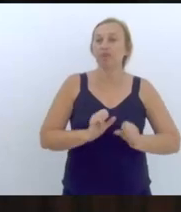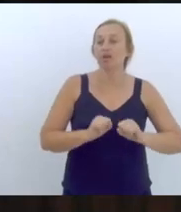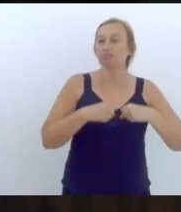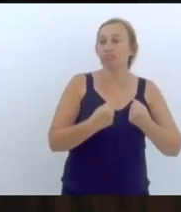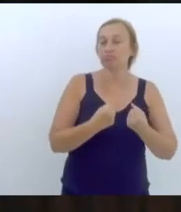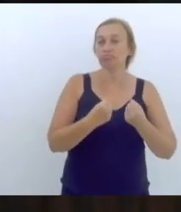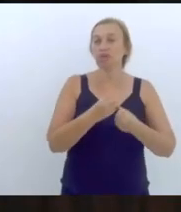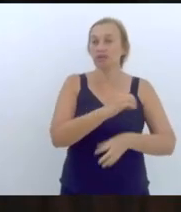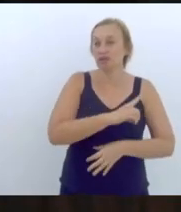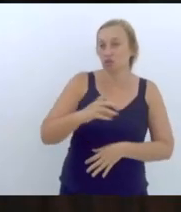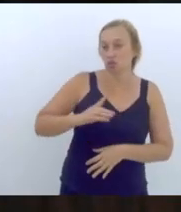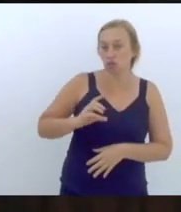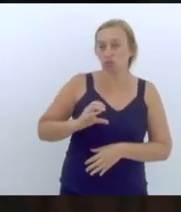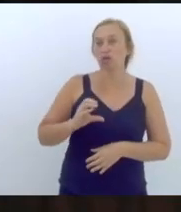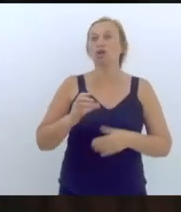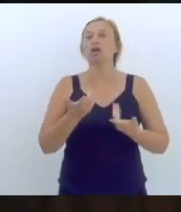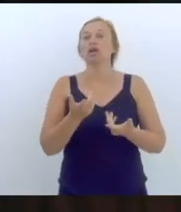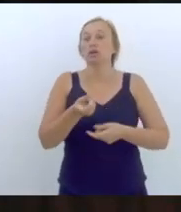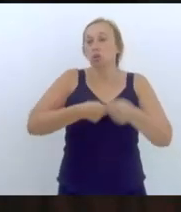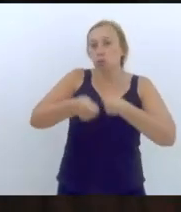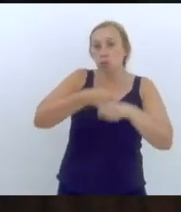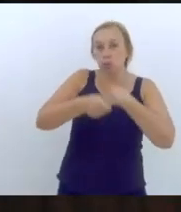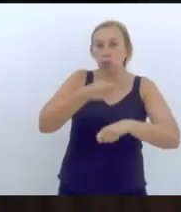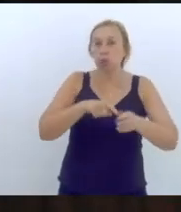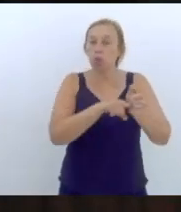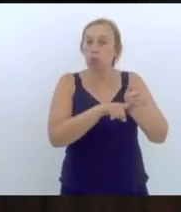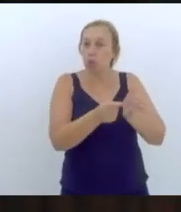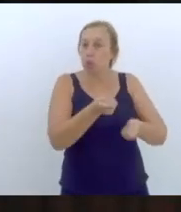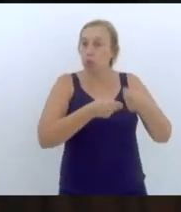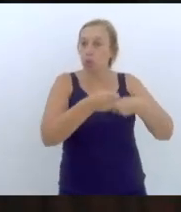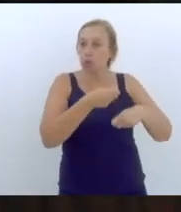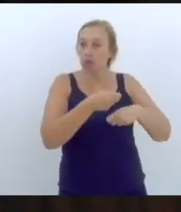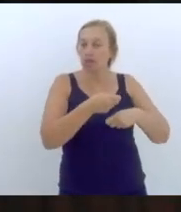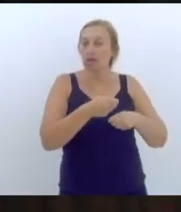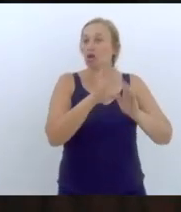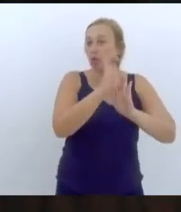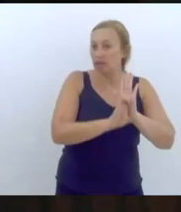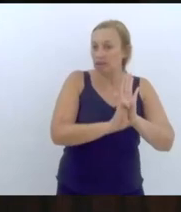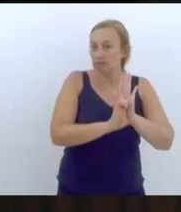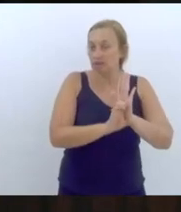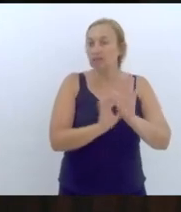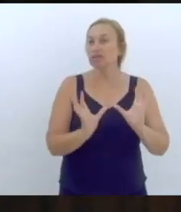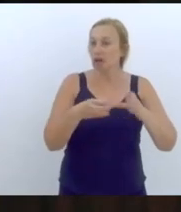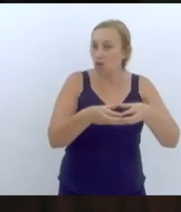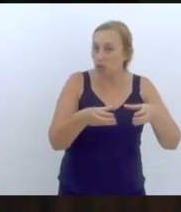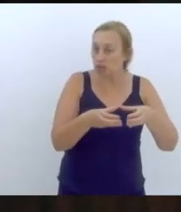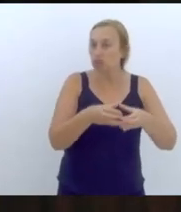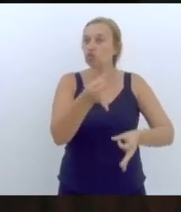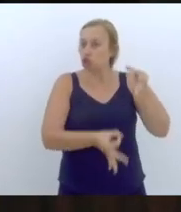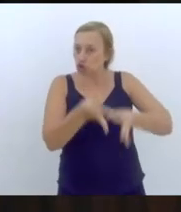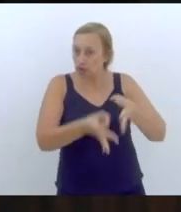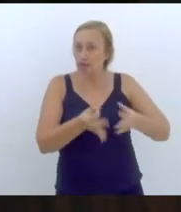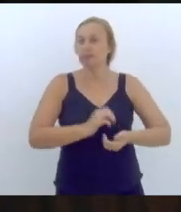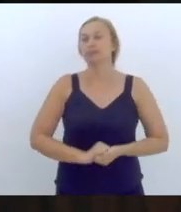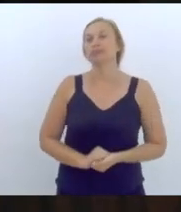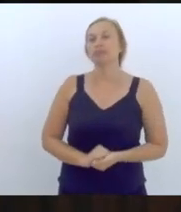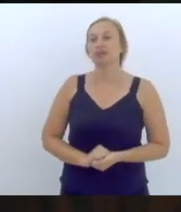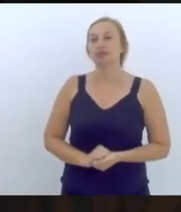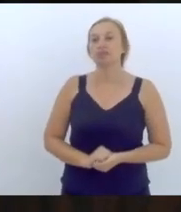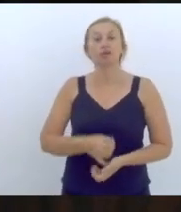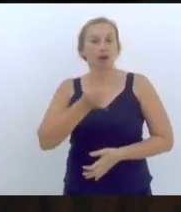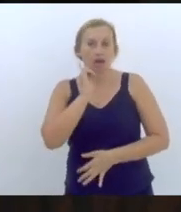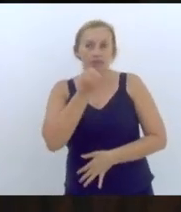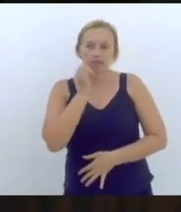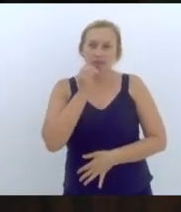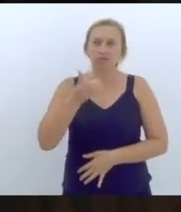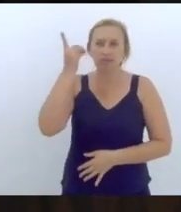Consumidor, favorável, e de Economia, Indústria e Comércio, favorável com as emendas da Comissão de Constituição e Justiça.